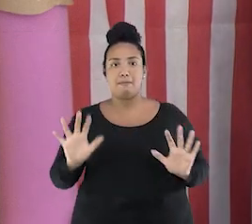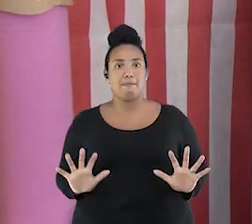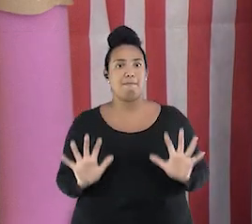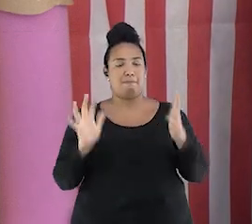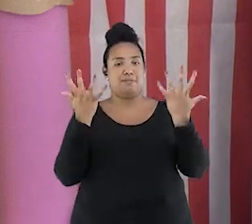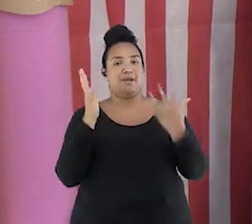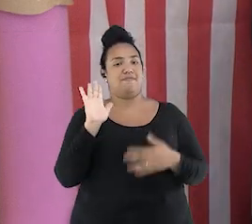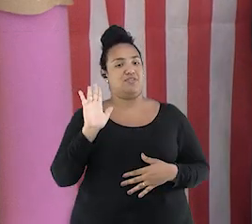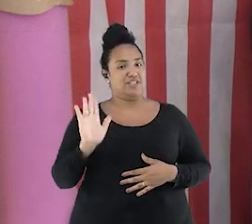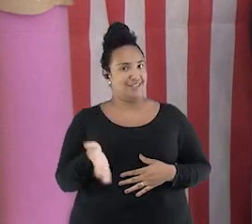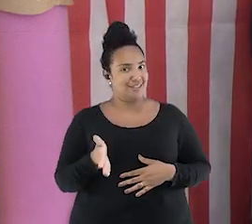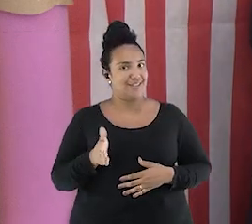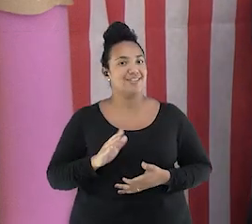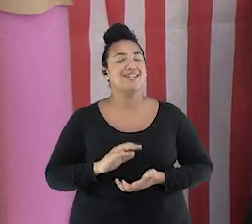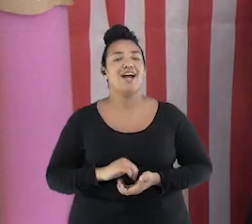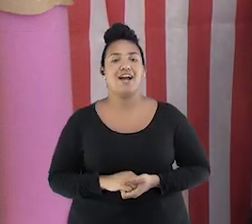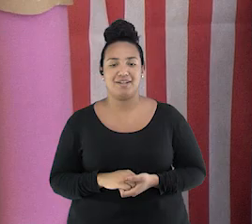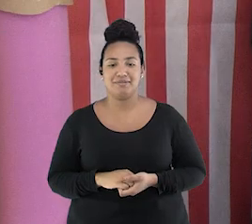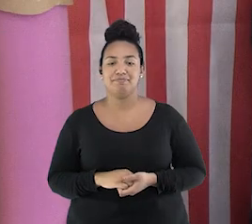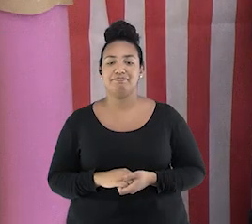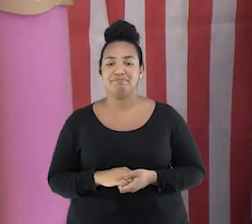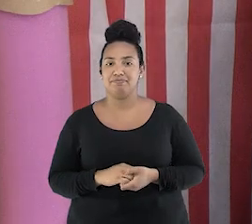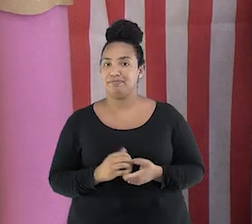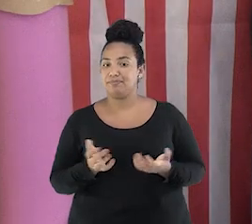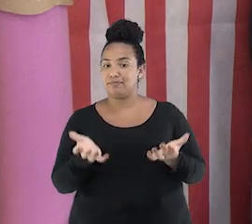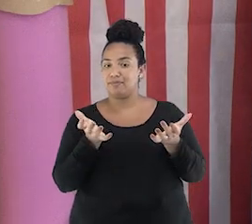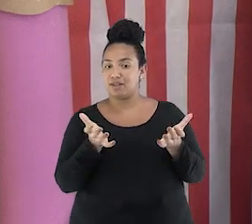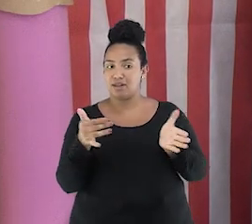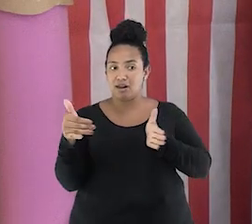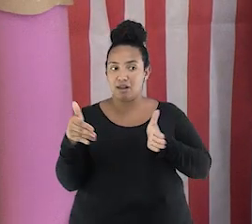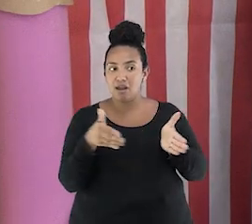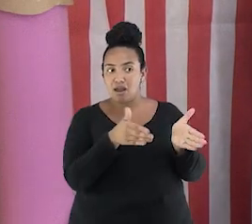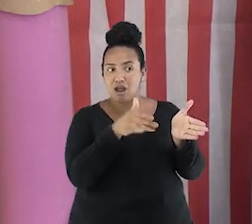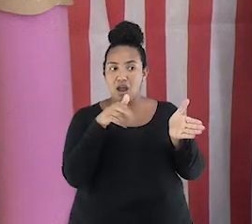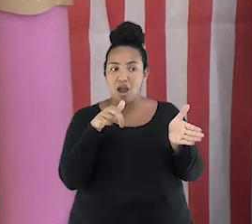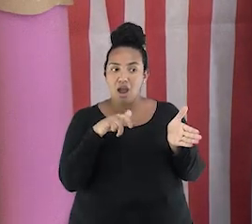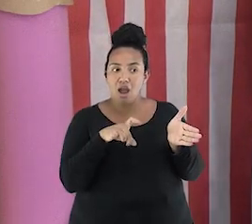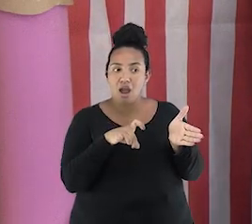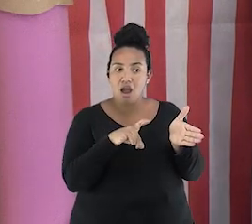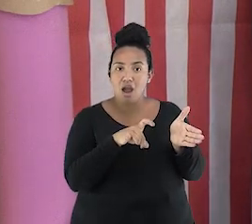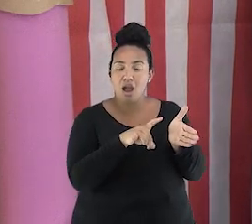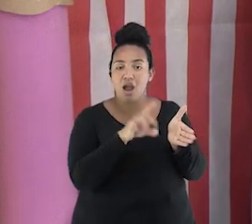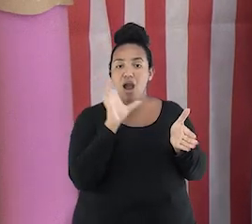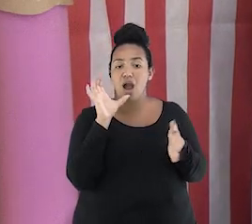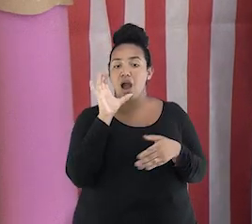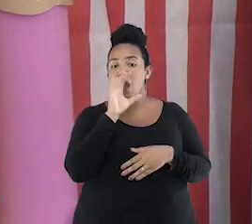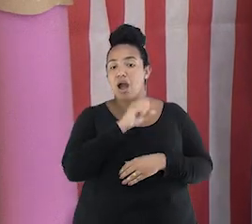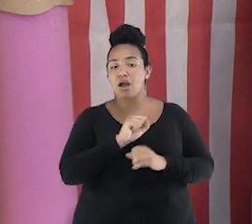a festa. Queria pôr o caminho imediatamente, embora